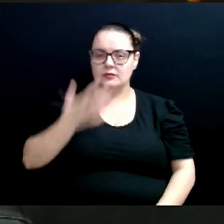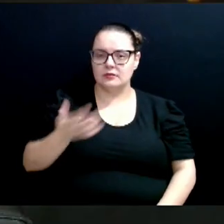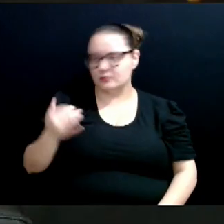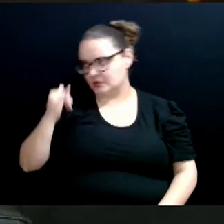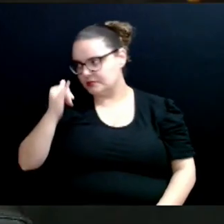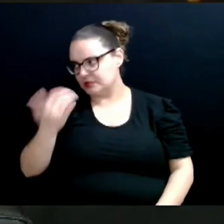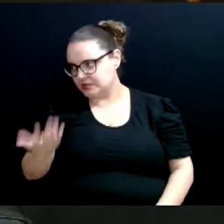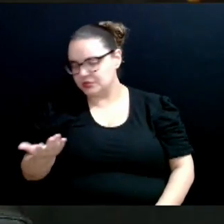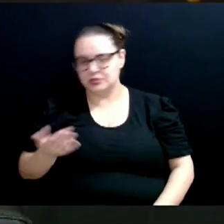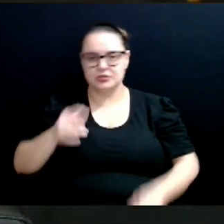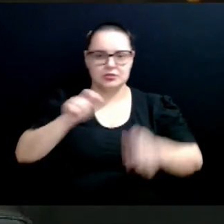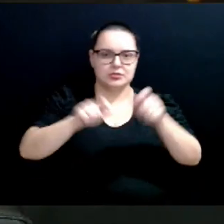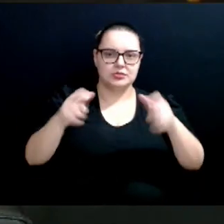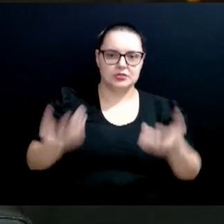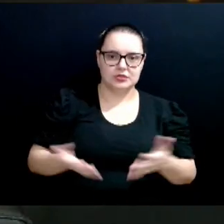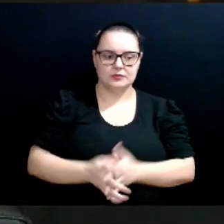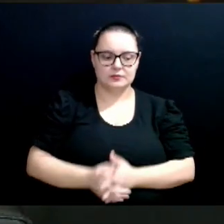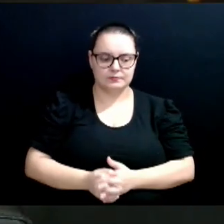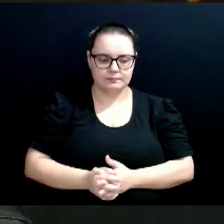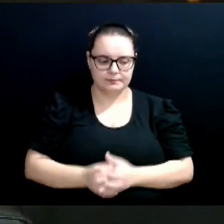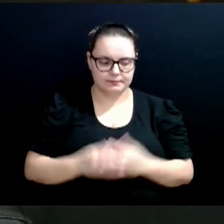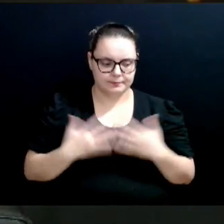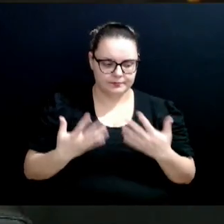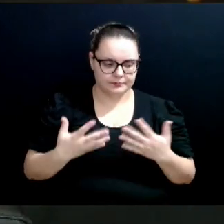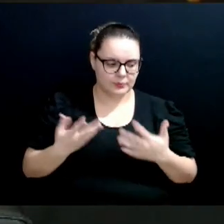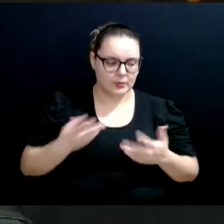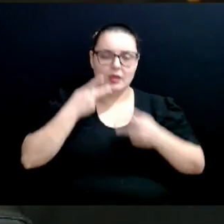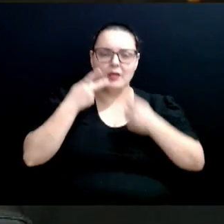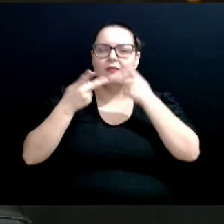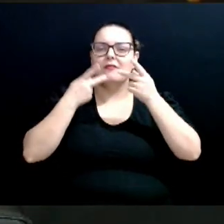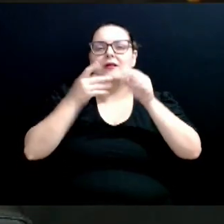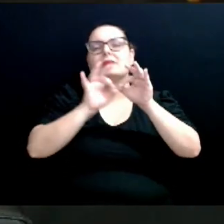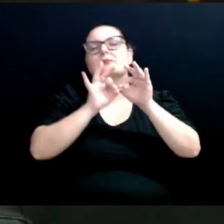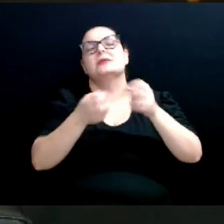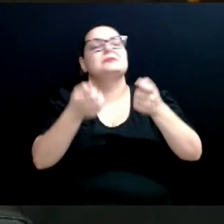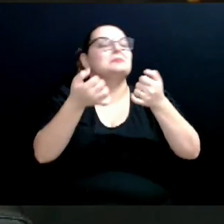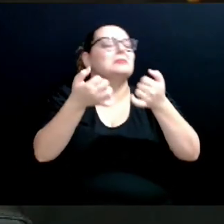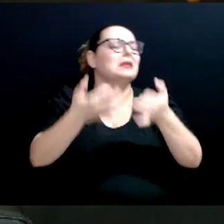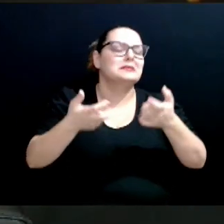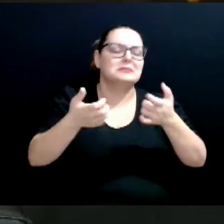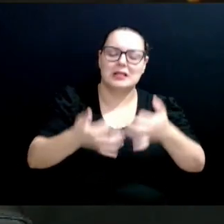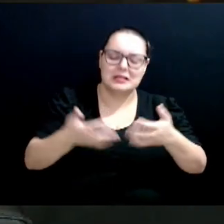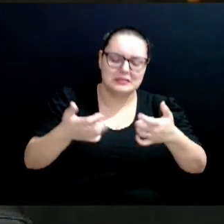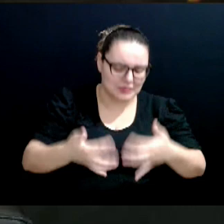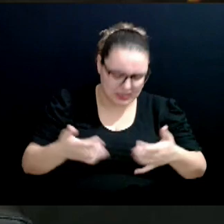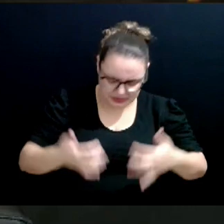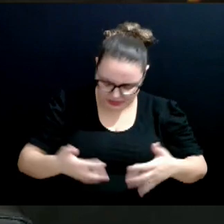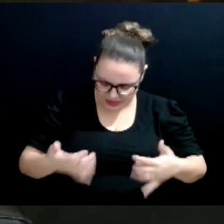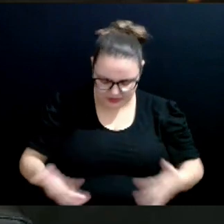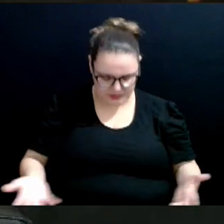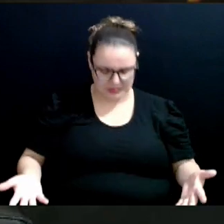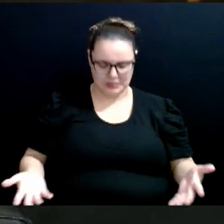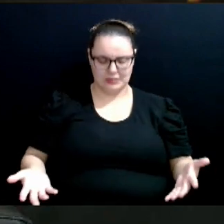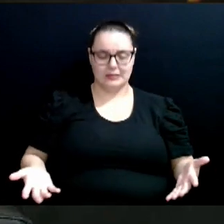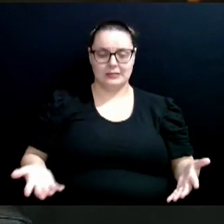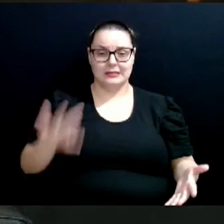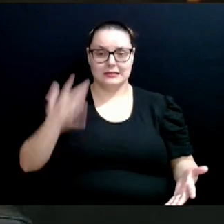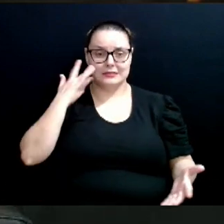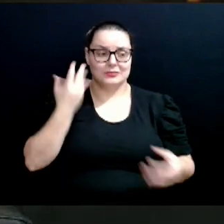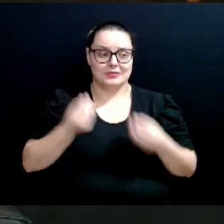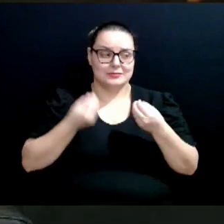elas falarem demais, se explicarem demais, né? Porque você não sabe o que fazer, você começa a se